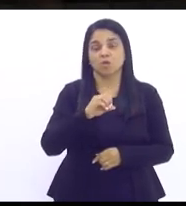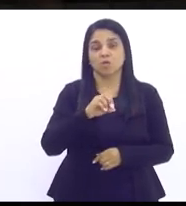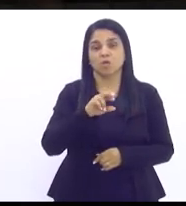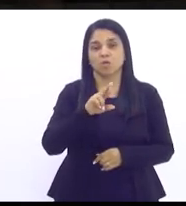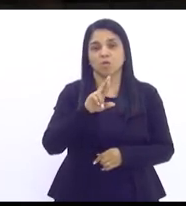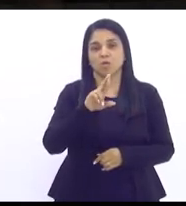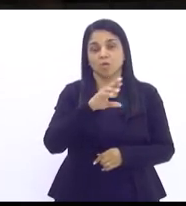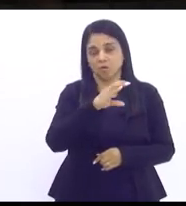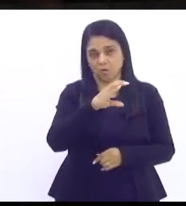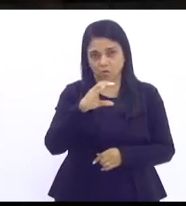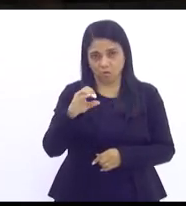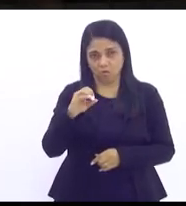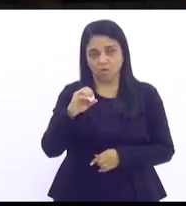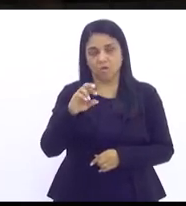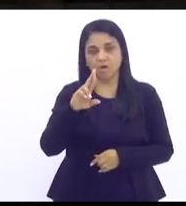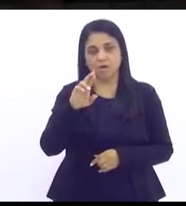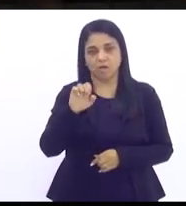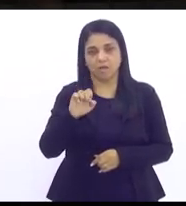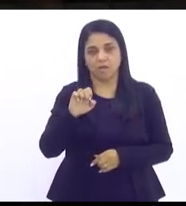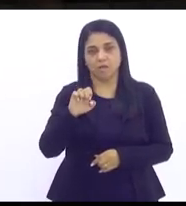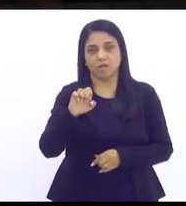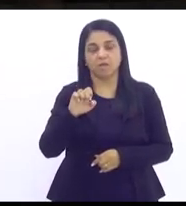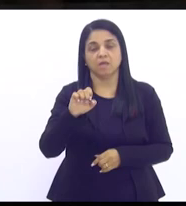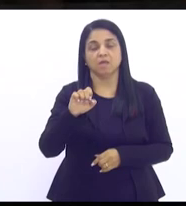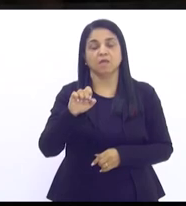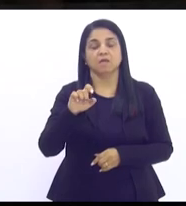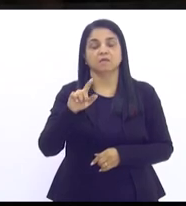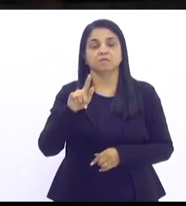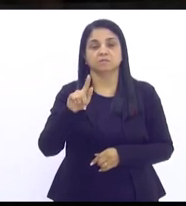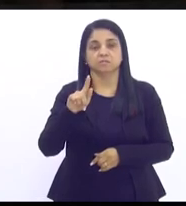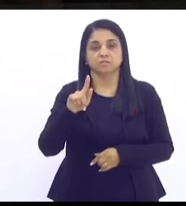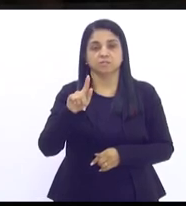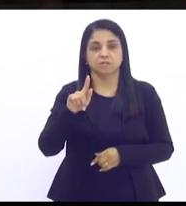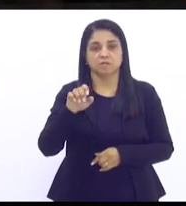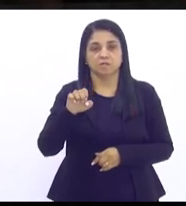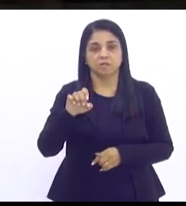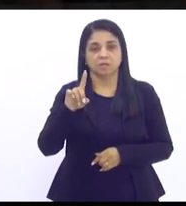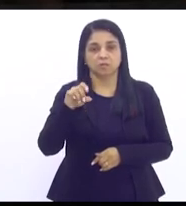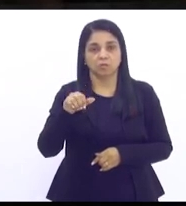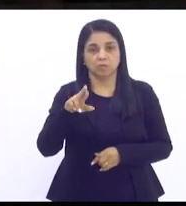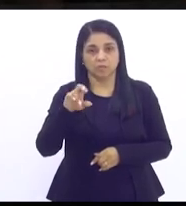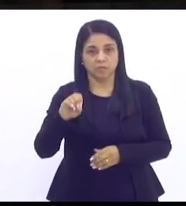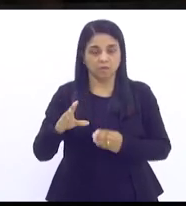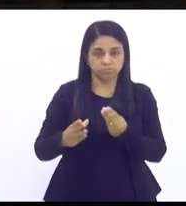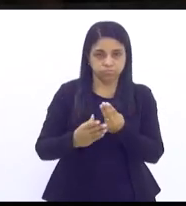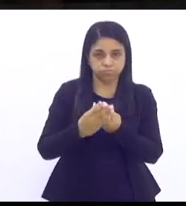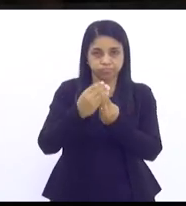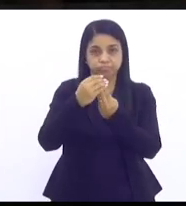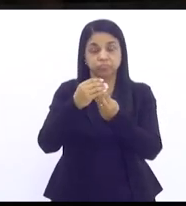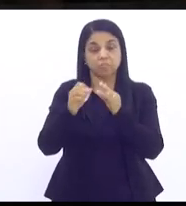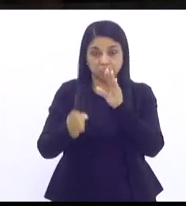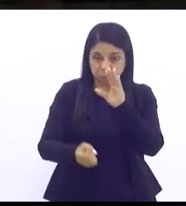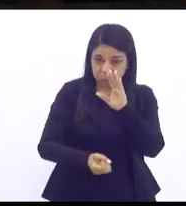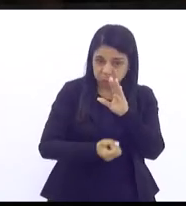Unificada. Isto é importante, a Corregedoria Unificada foi criada por lei.